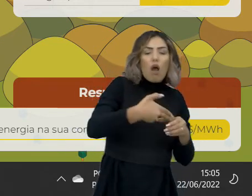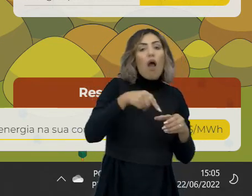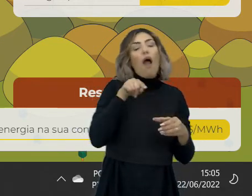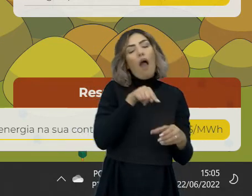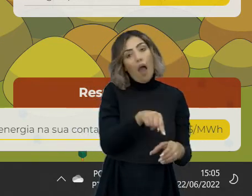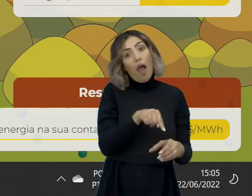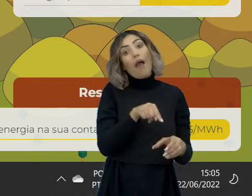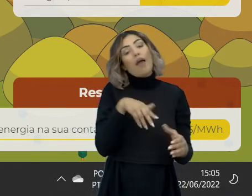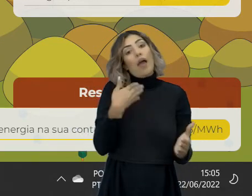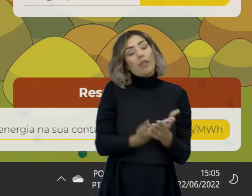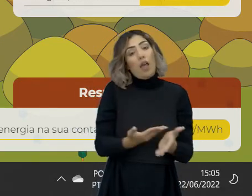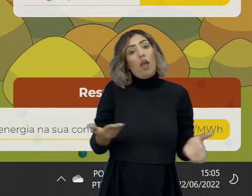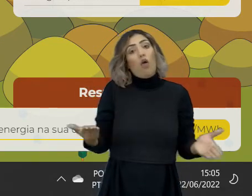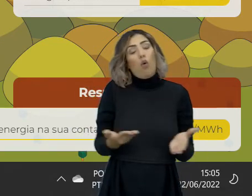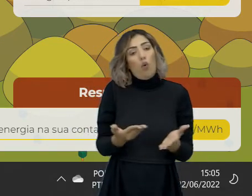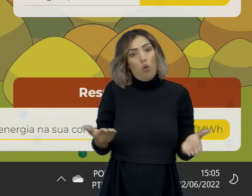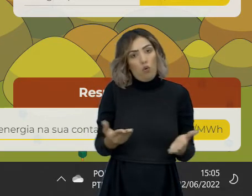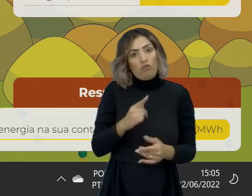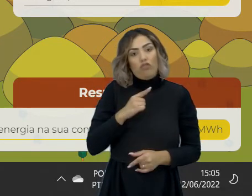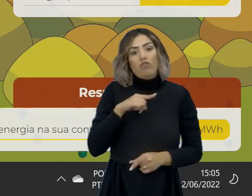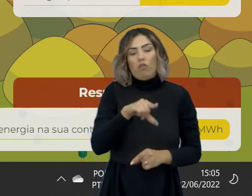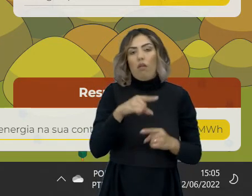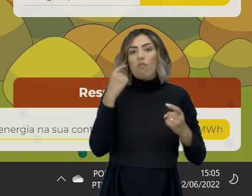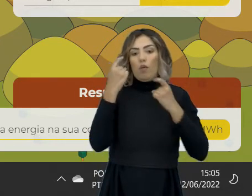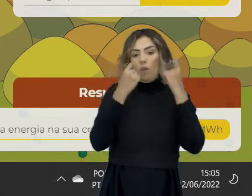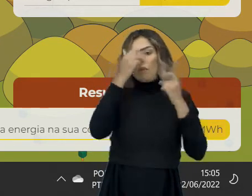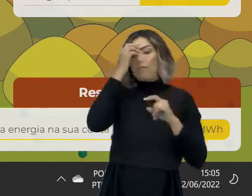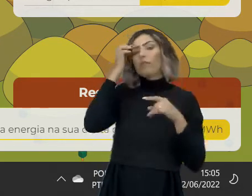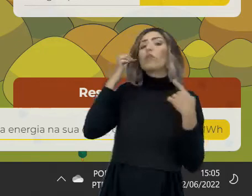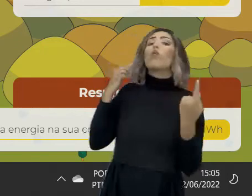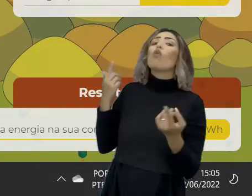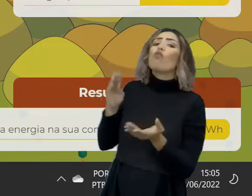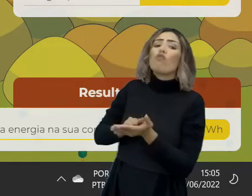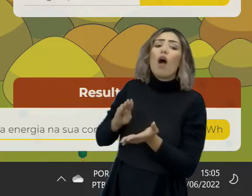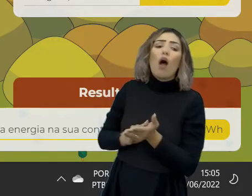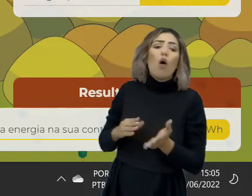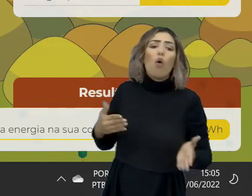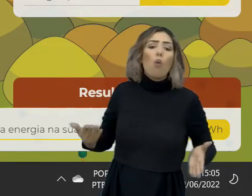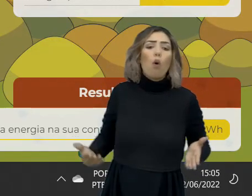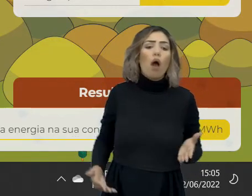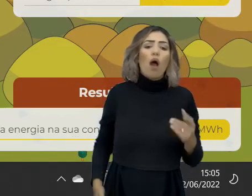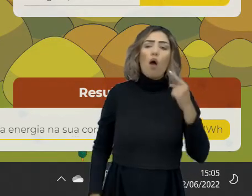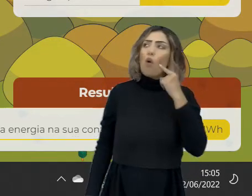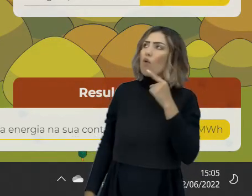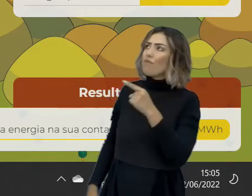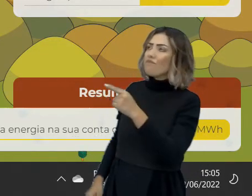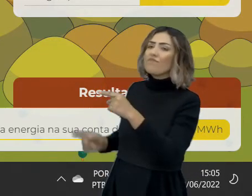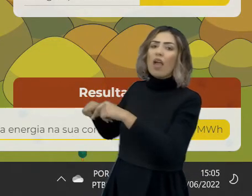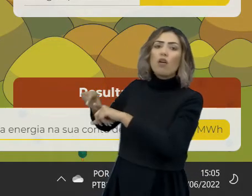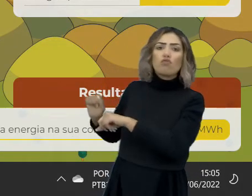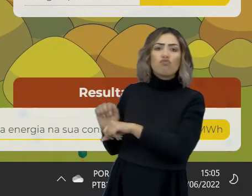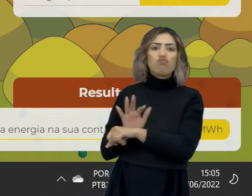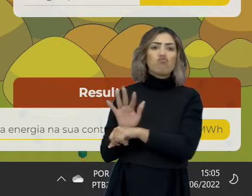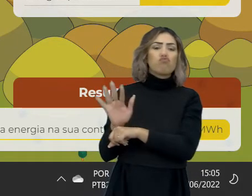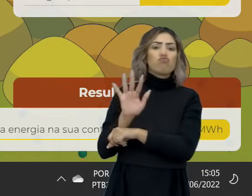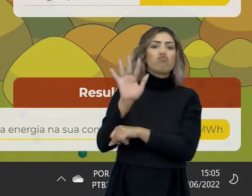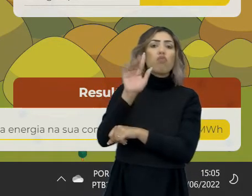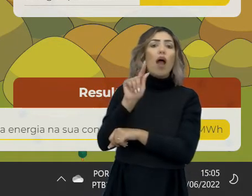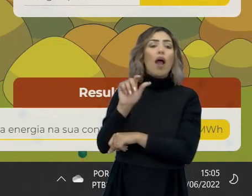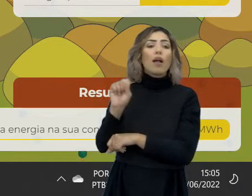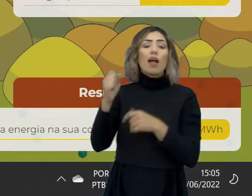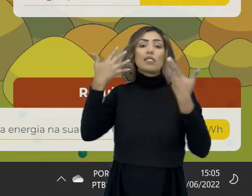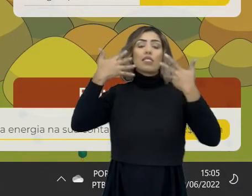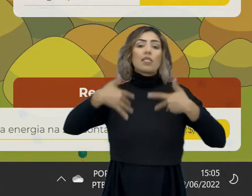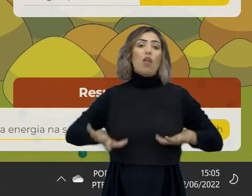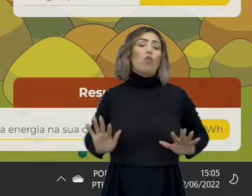ainda é desse tipo aí. Tá, faltou uma aqui, ó, que é essa aqui, que é de térmica de gás natural. Gás natural, já achei, eu